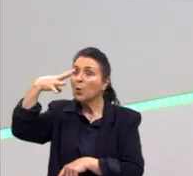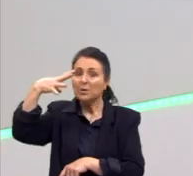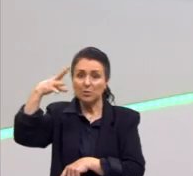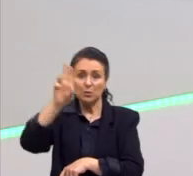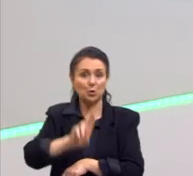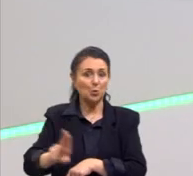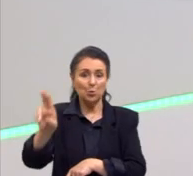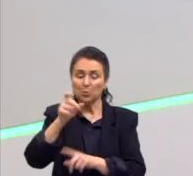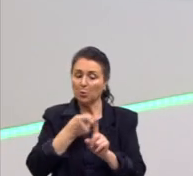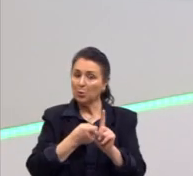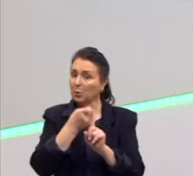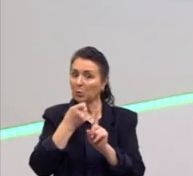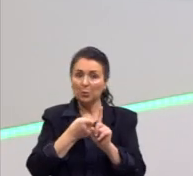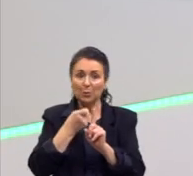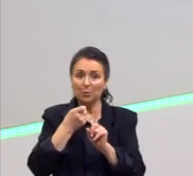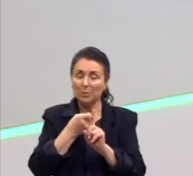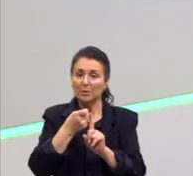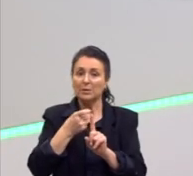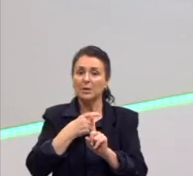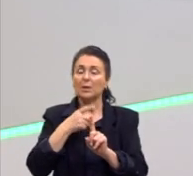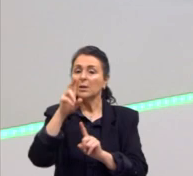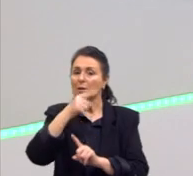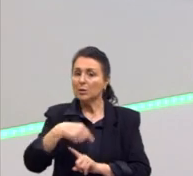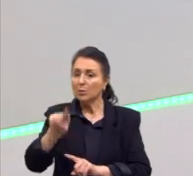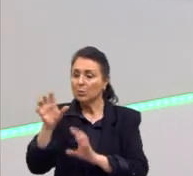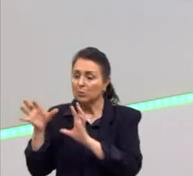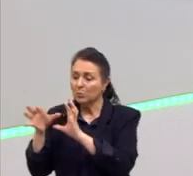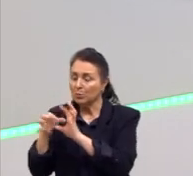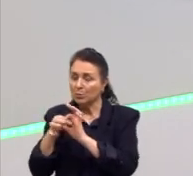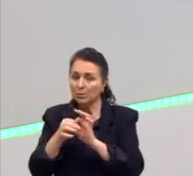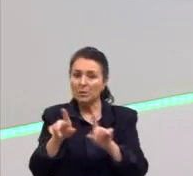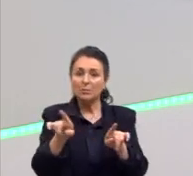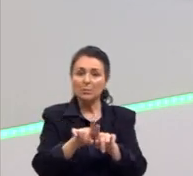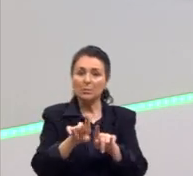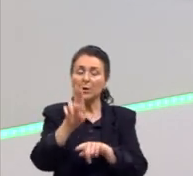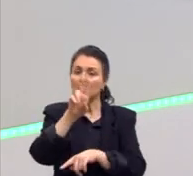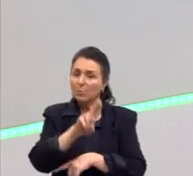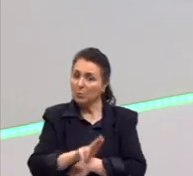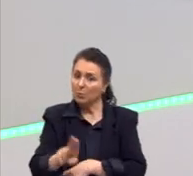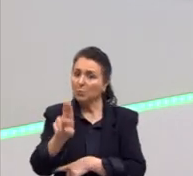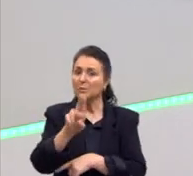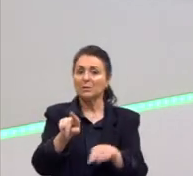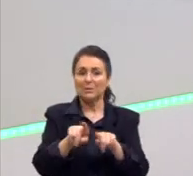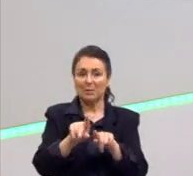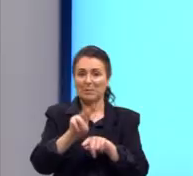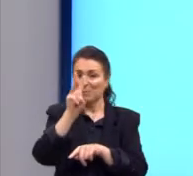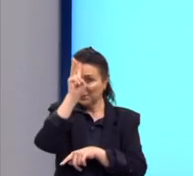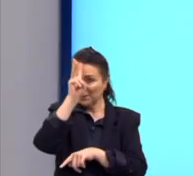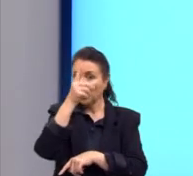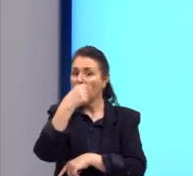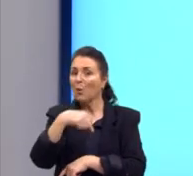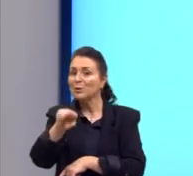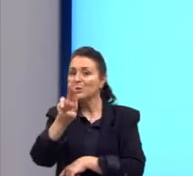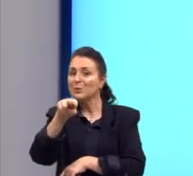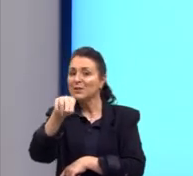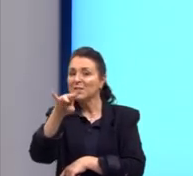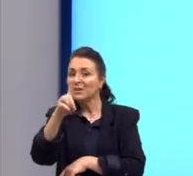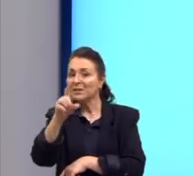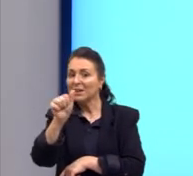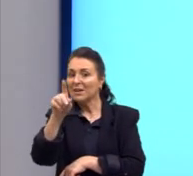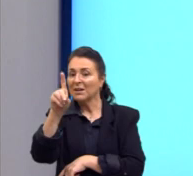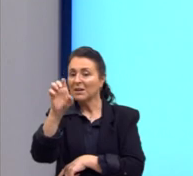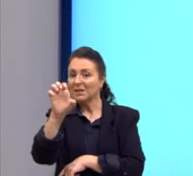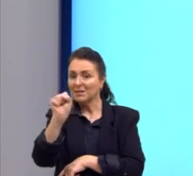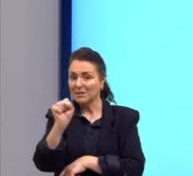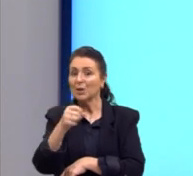também né para mostrar para vocês que em outros contextos a gente também usa outras unidades né para potência uma delas é o cavalo então